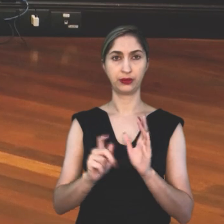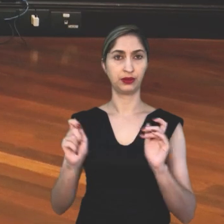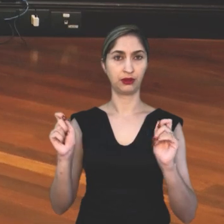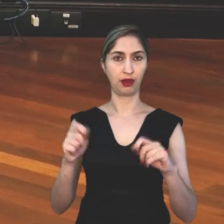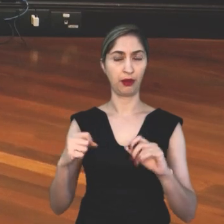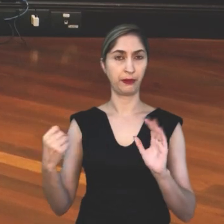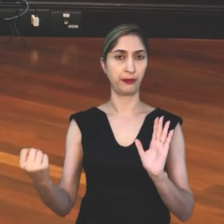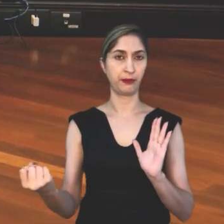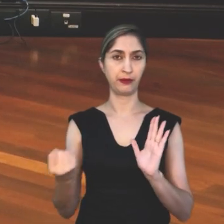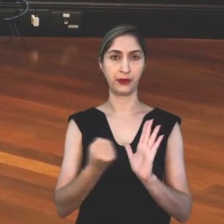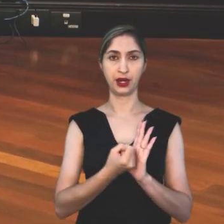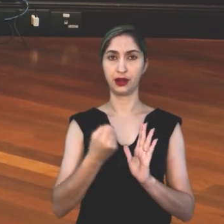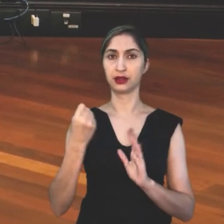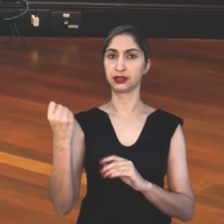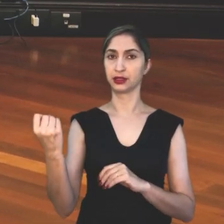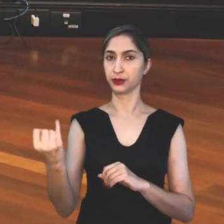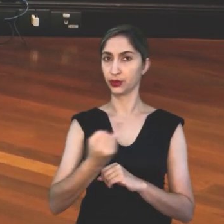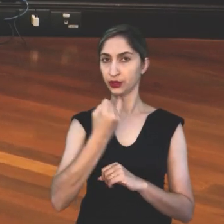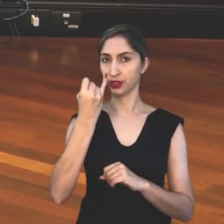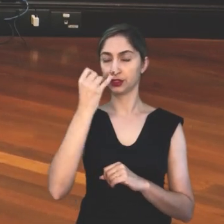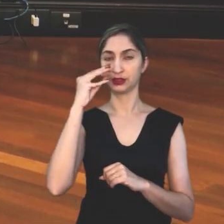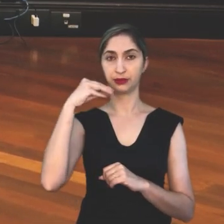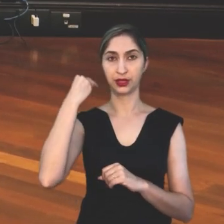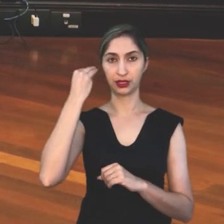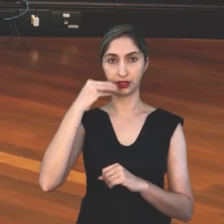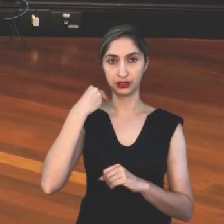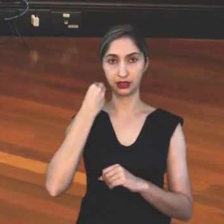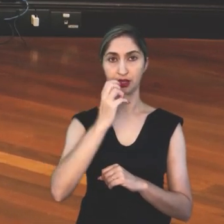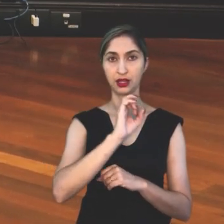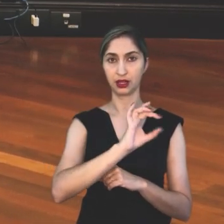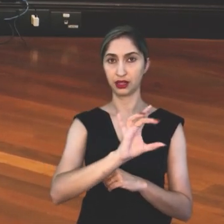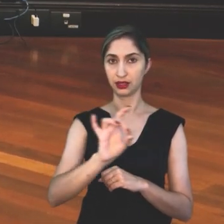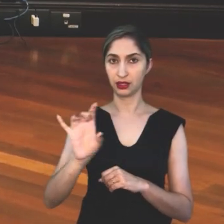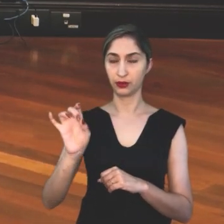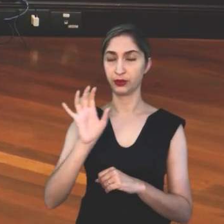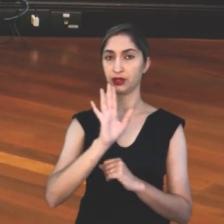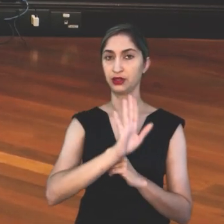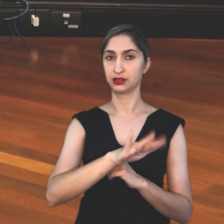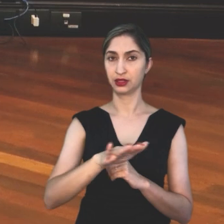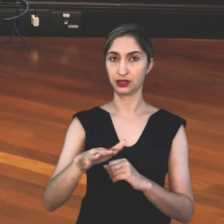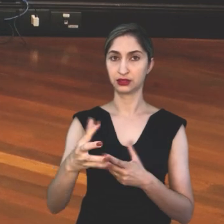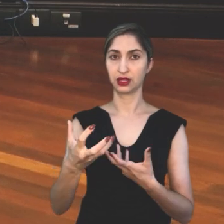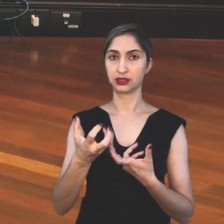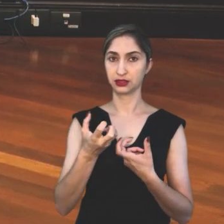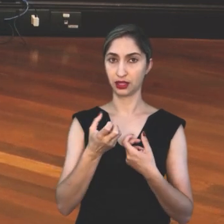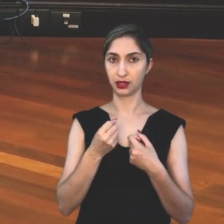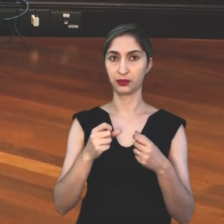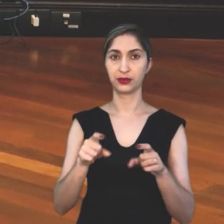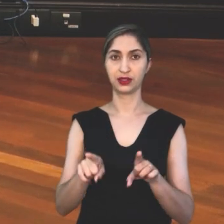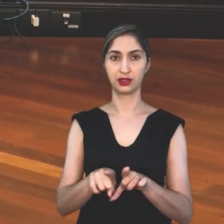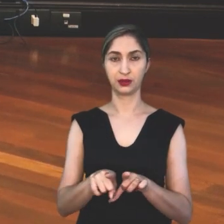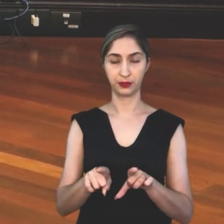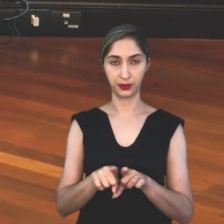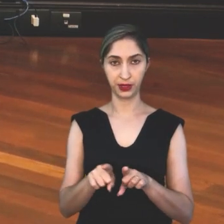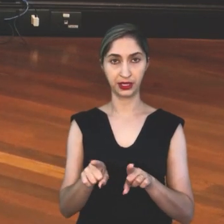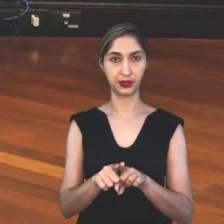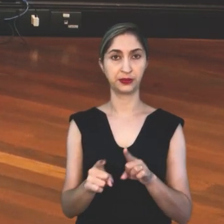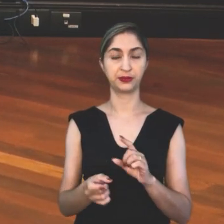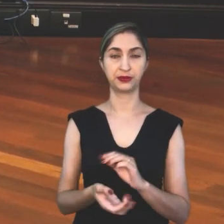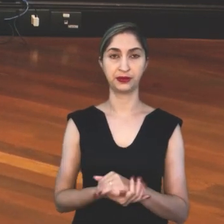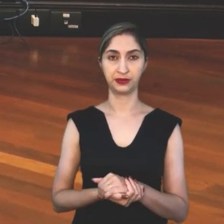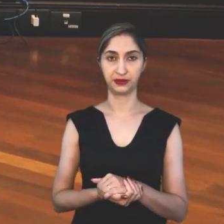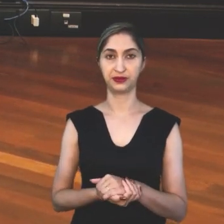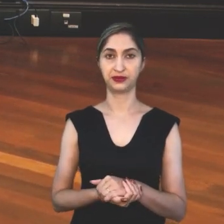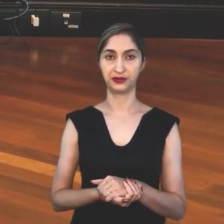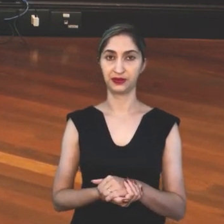da EMEI, com fotos que marcam, né, essa experiência. Cada criança recebe um também, não